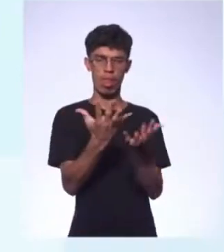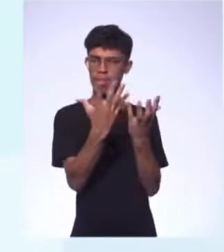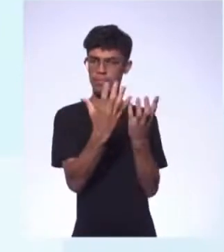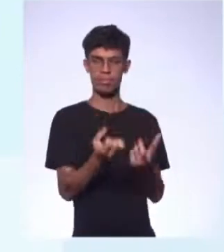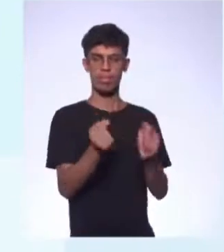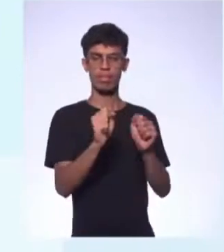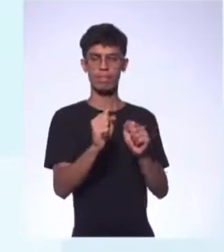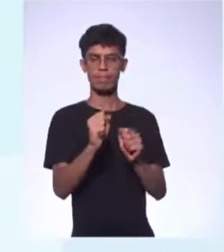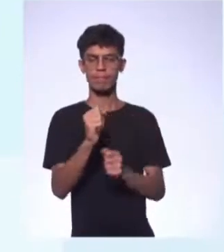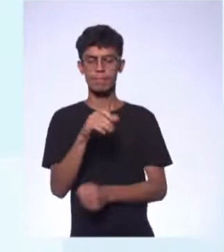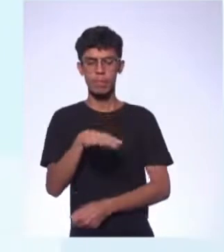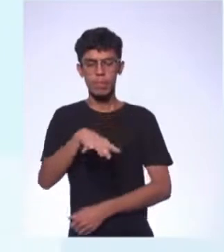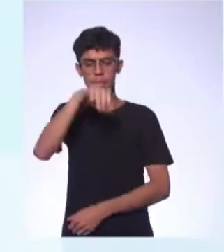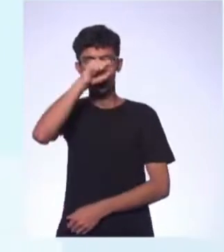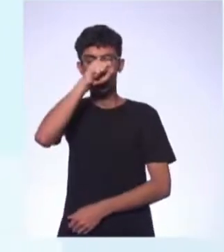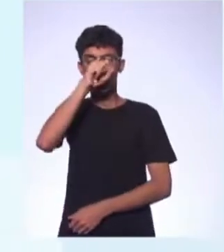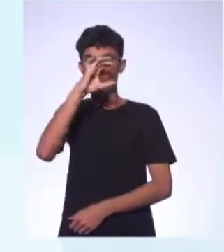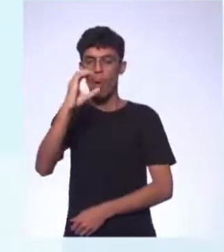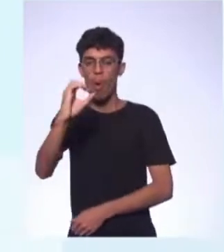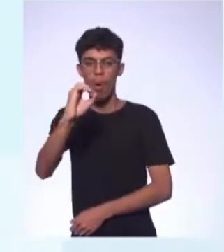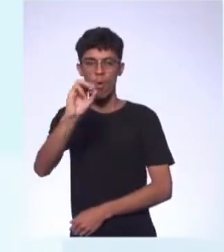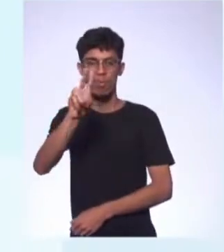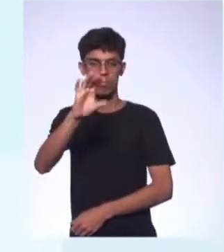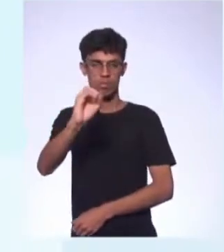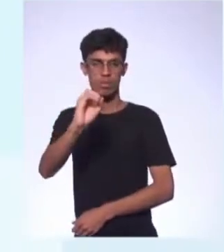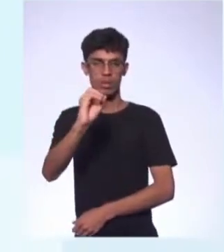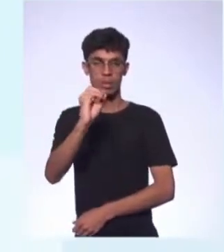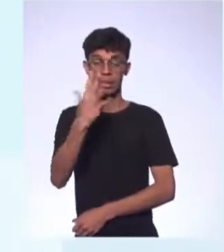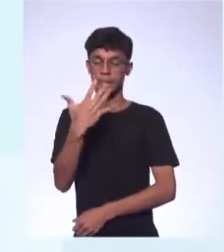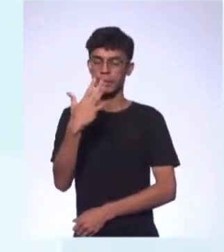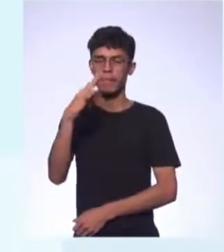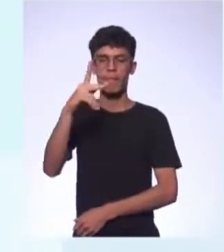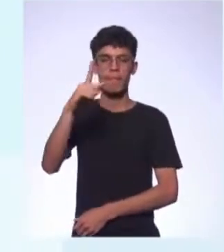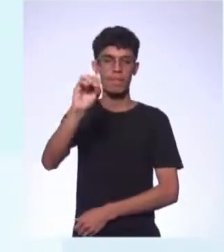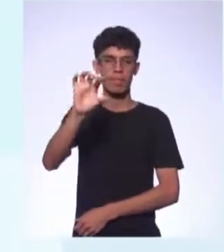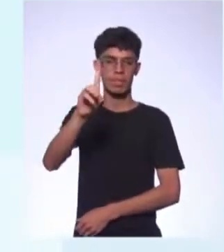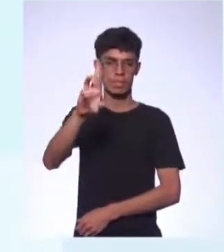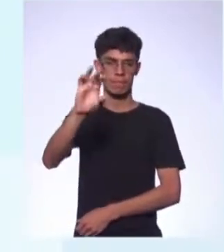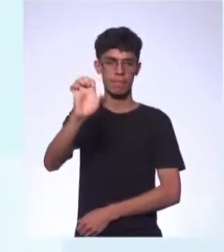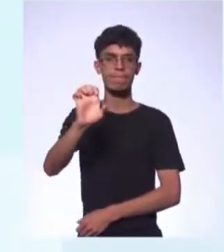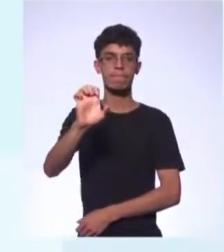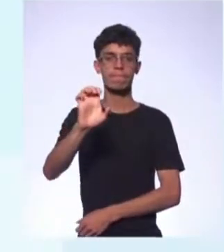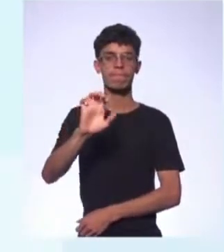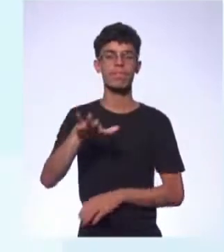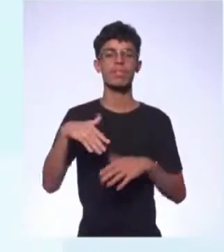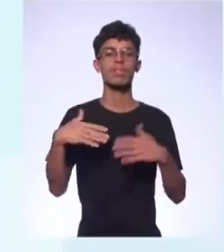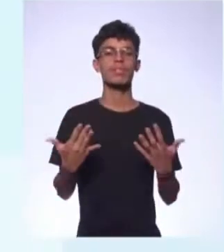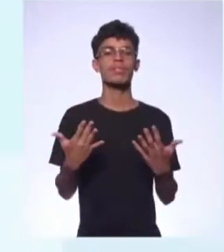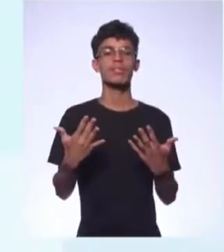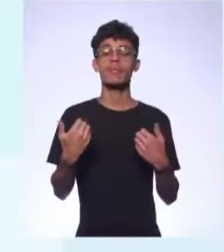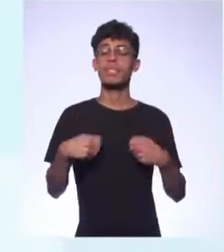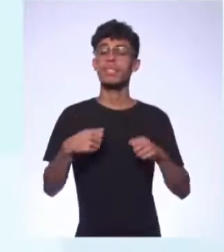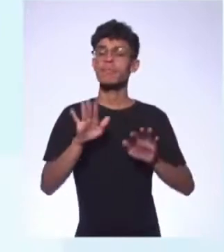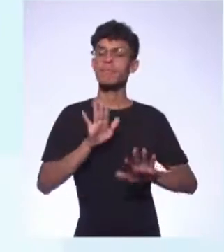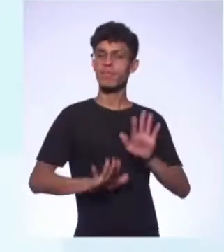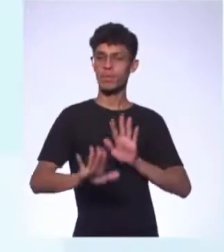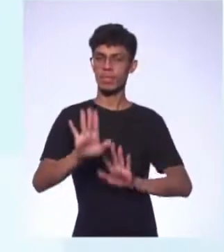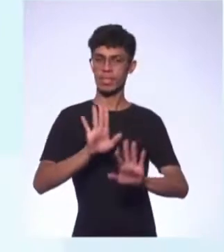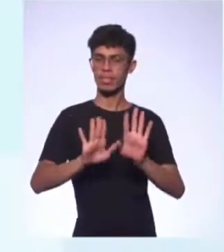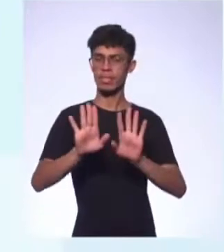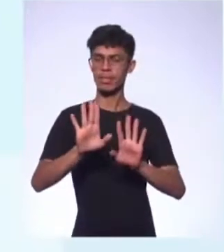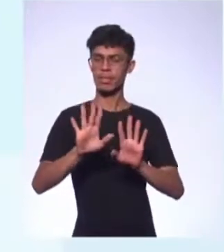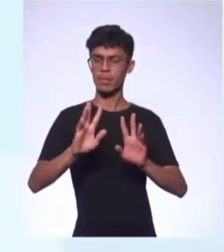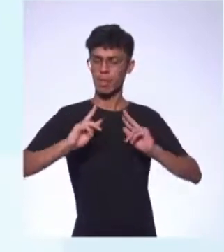cheiro de ovo podre. Portanto, né, deve-se tomar cuidado. Nos